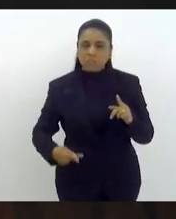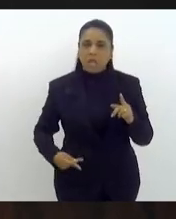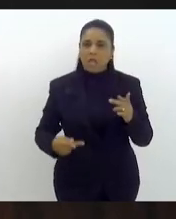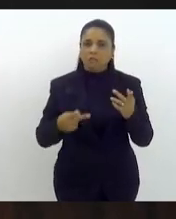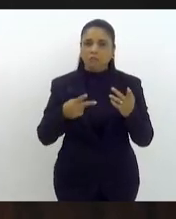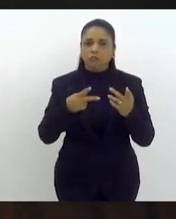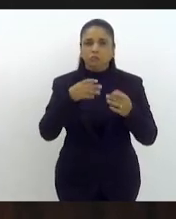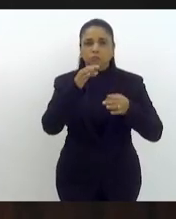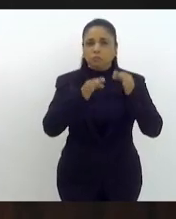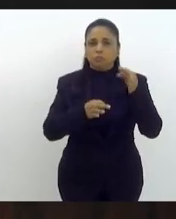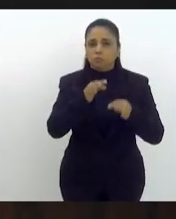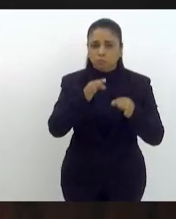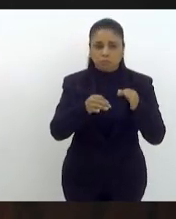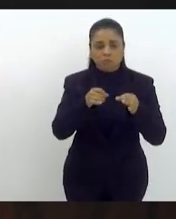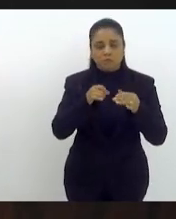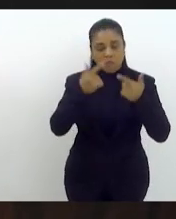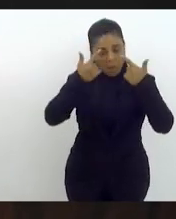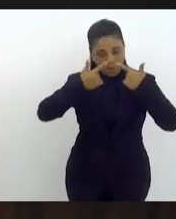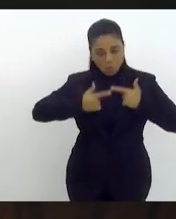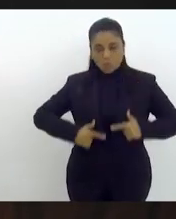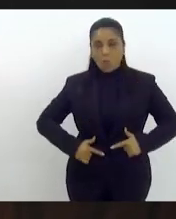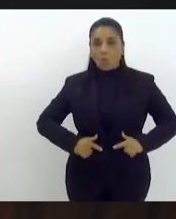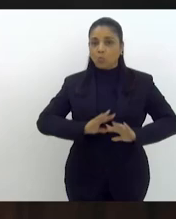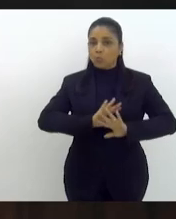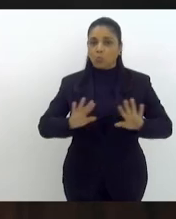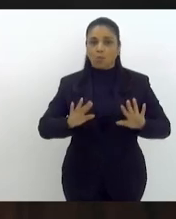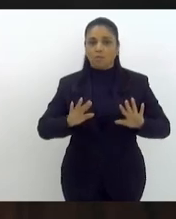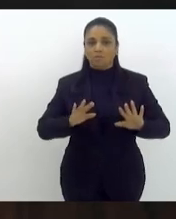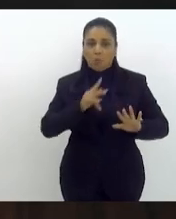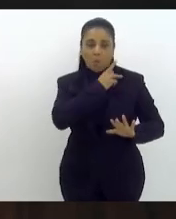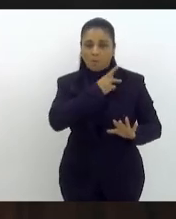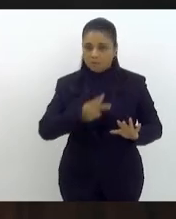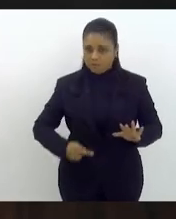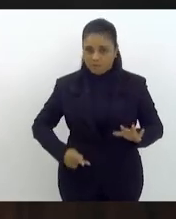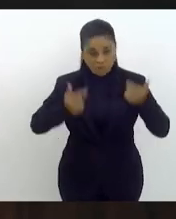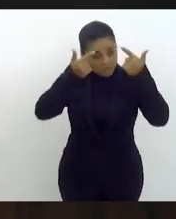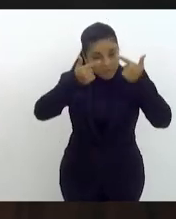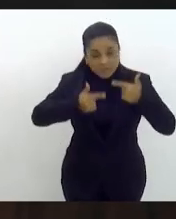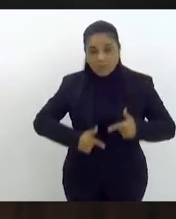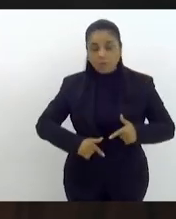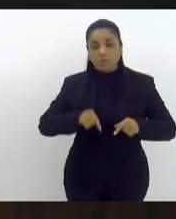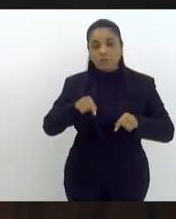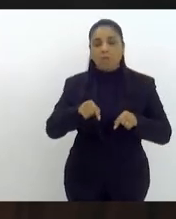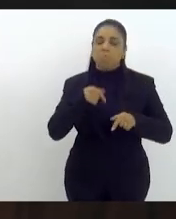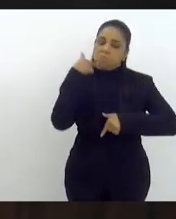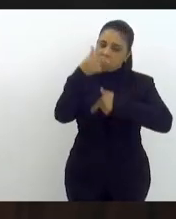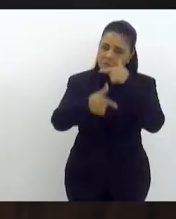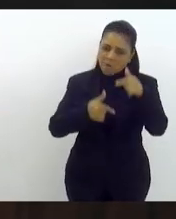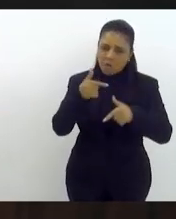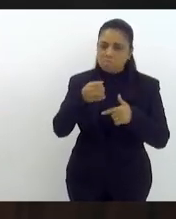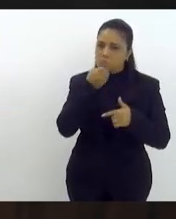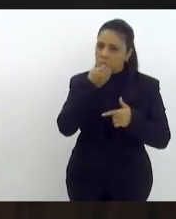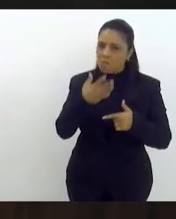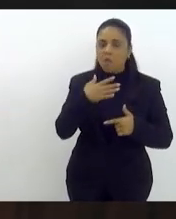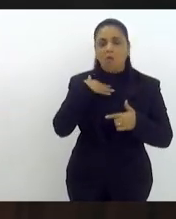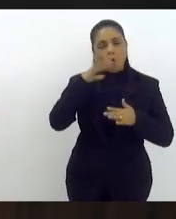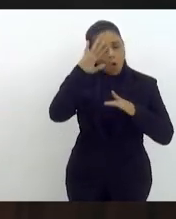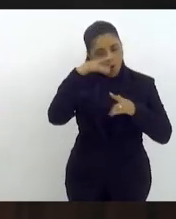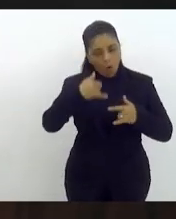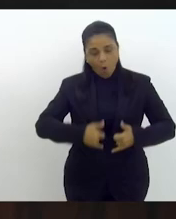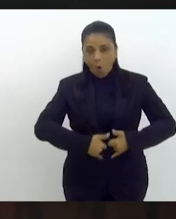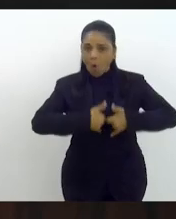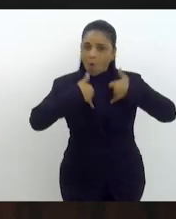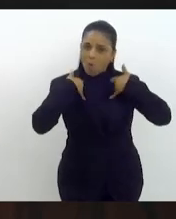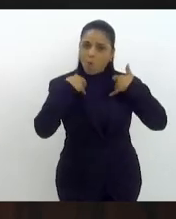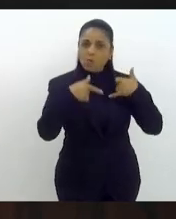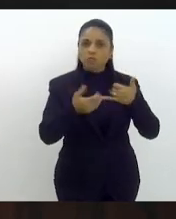e justiça Nossa excelência Imparcial e faz muito bem esse trabalho eu quero aqui fazer esse registro público muito orgulho que